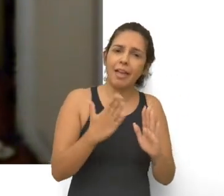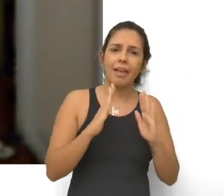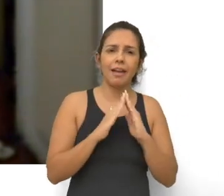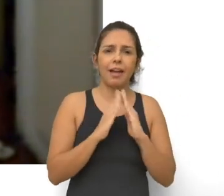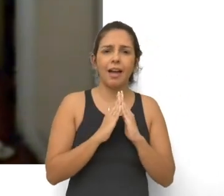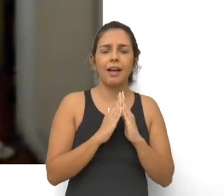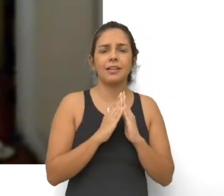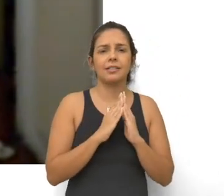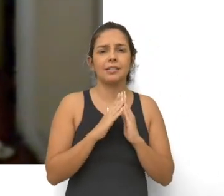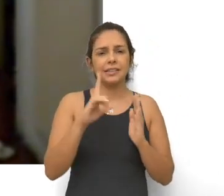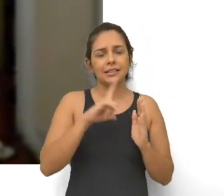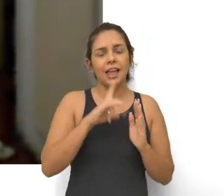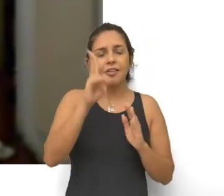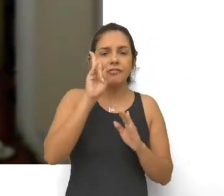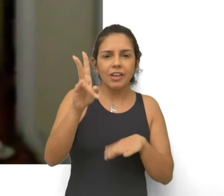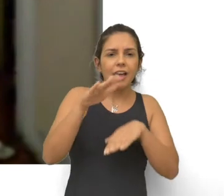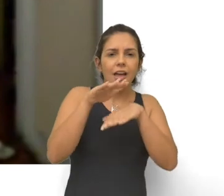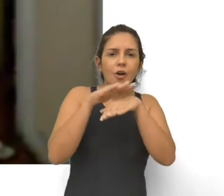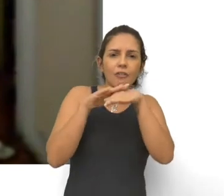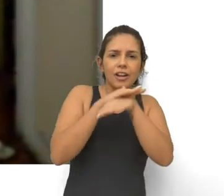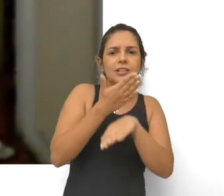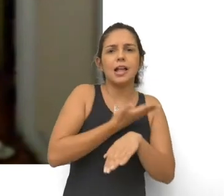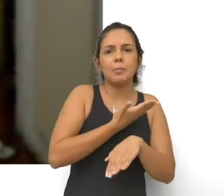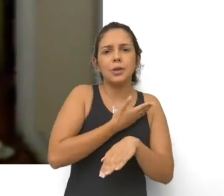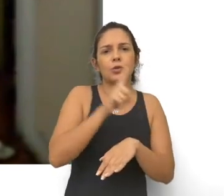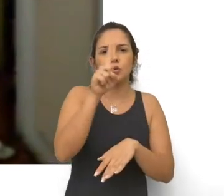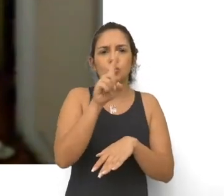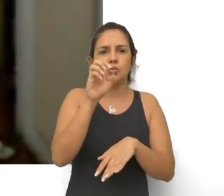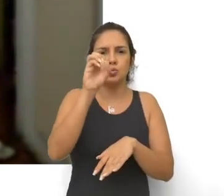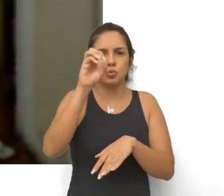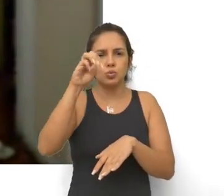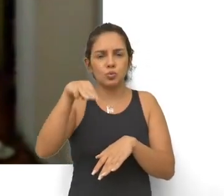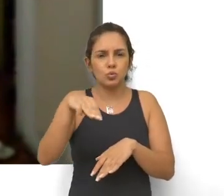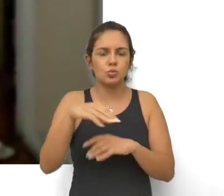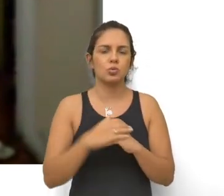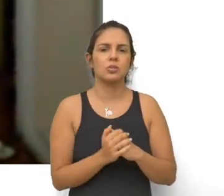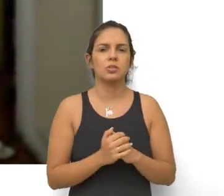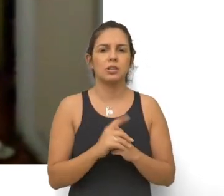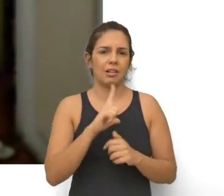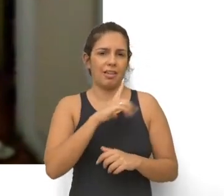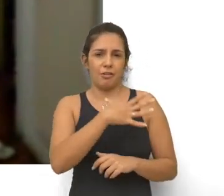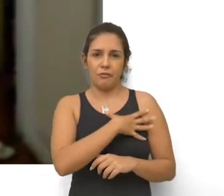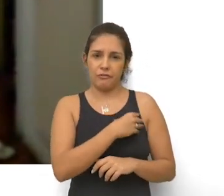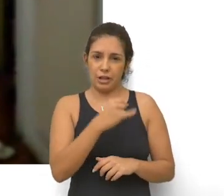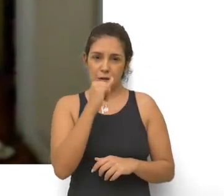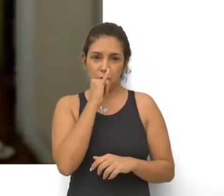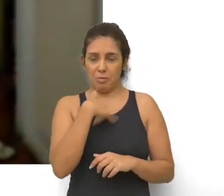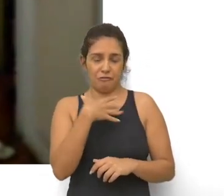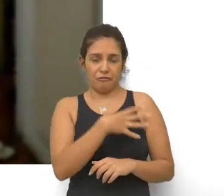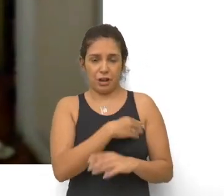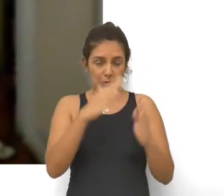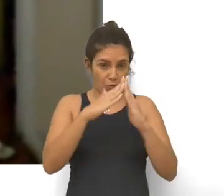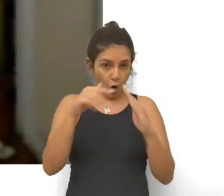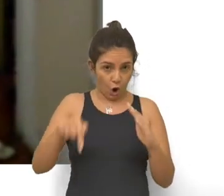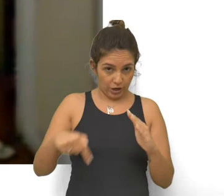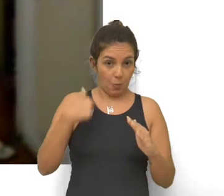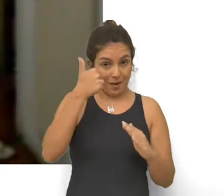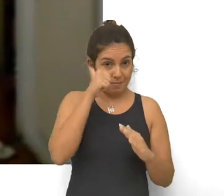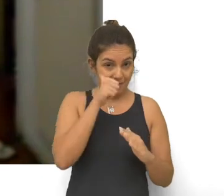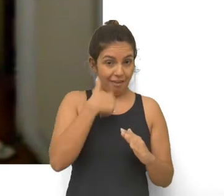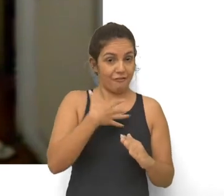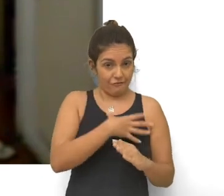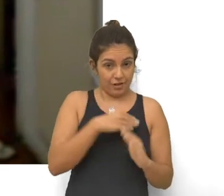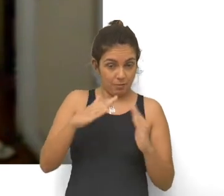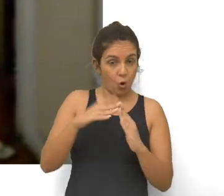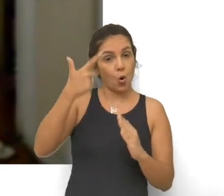amigos que você pode ver no Zoom, se você tem filhos que não moram com você, minha filha está morando aqui, mas meu filho